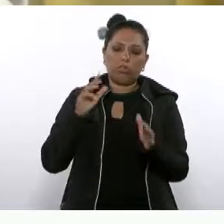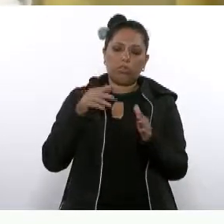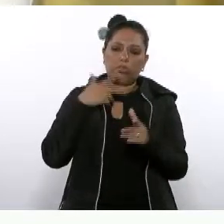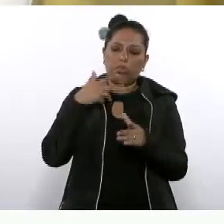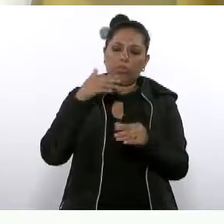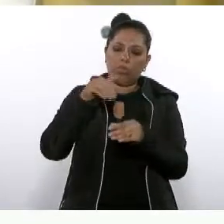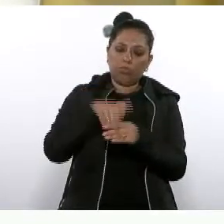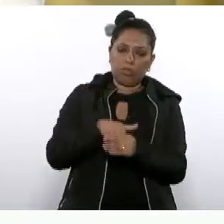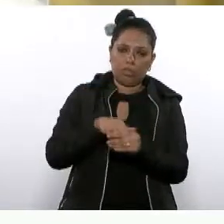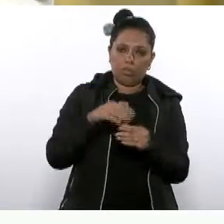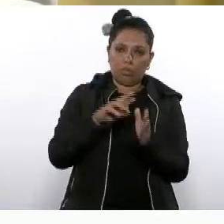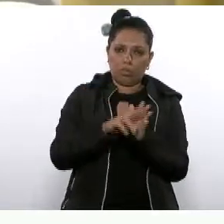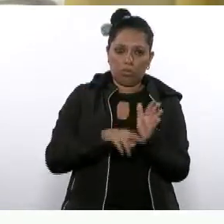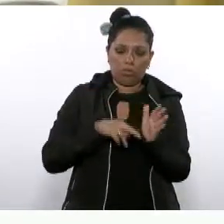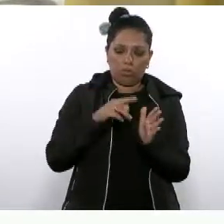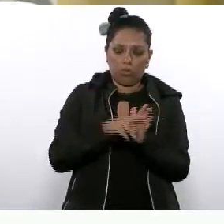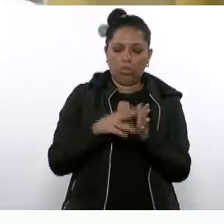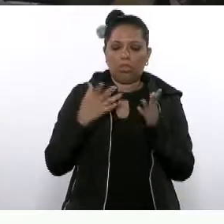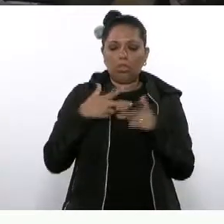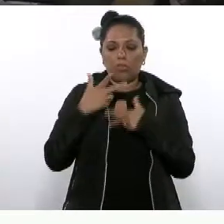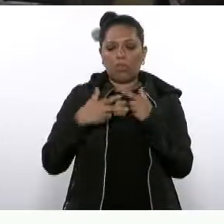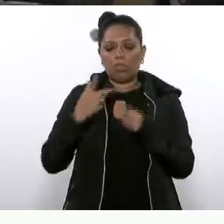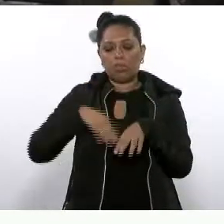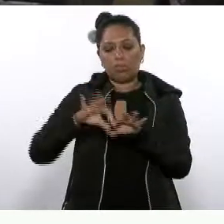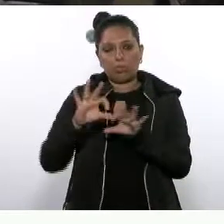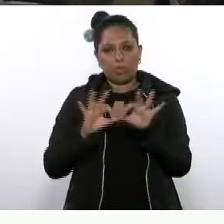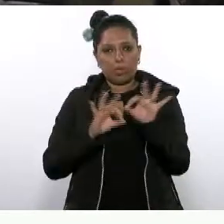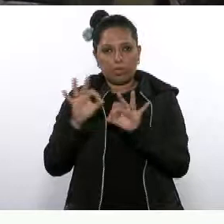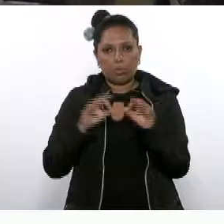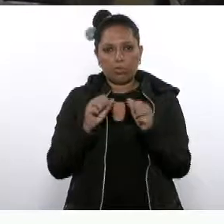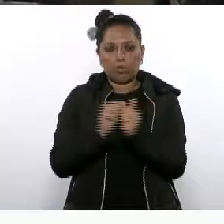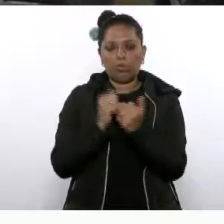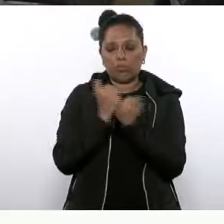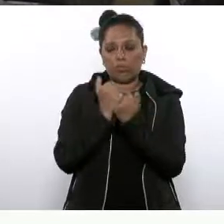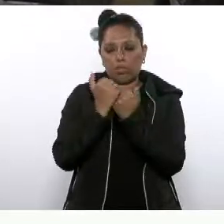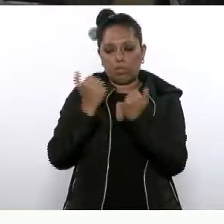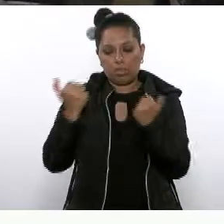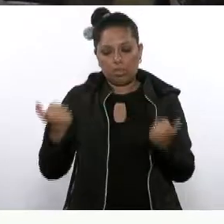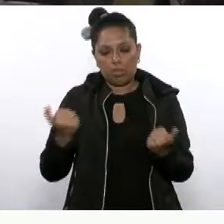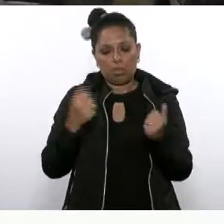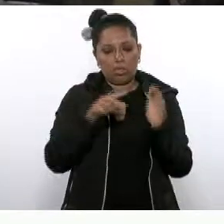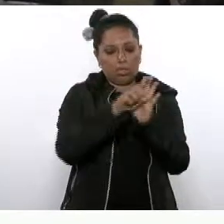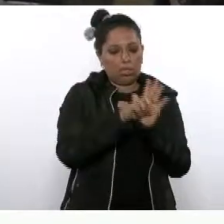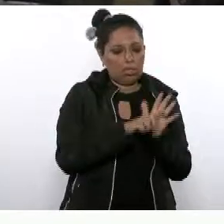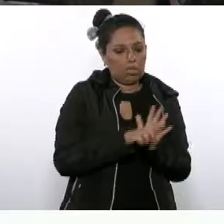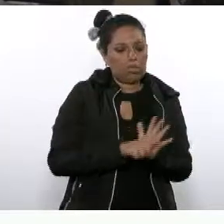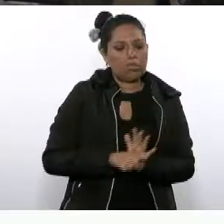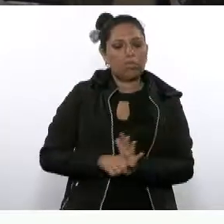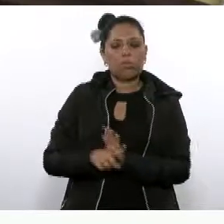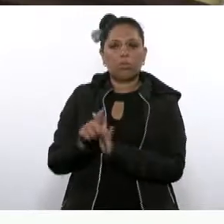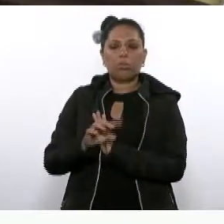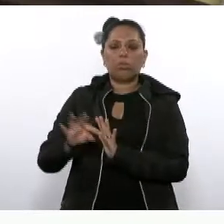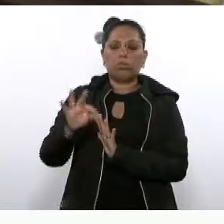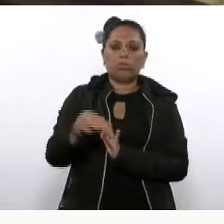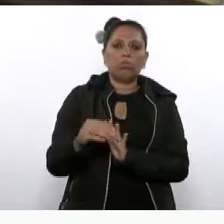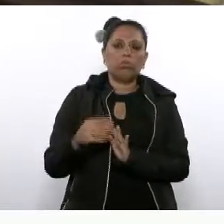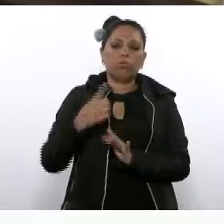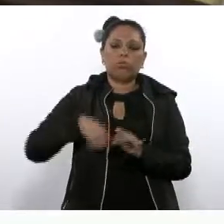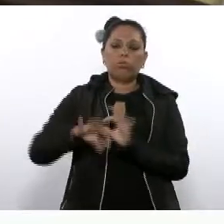que nós produzimos, e vai ser encaminhado para as assessorias para análise dos senhores deputados,